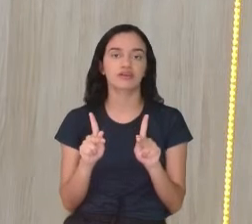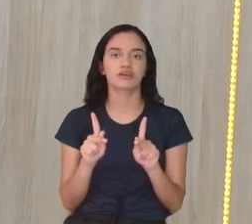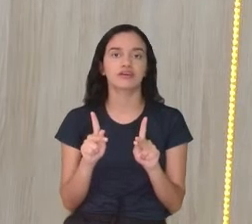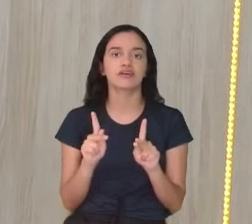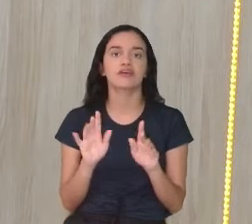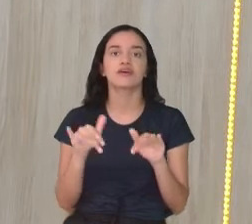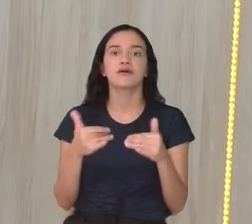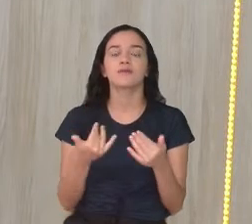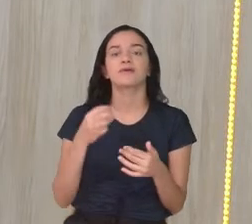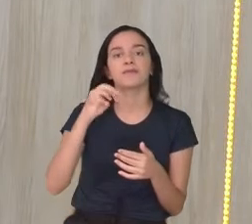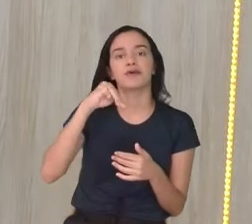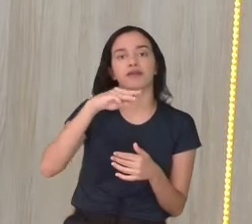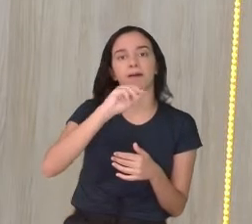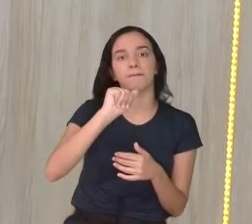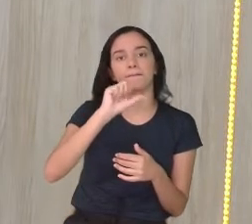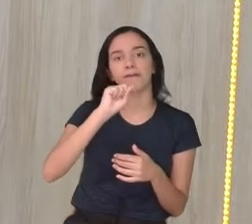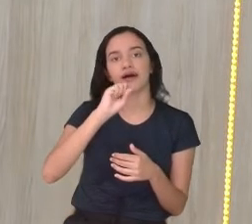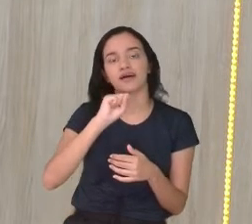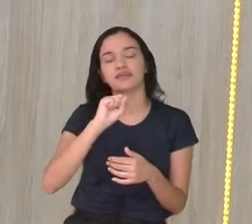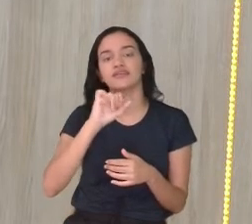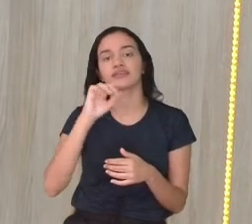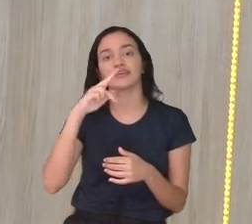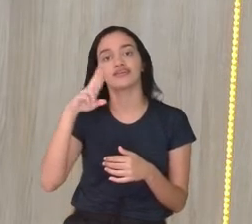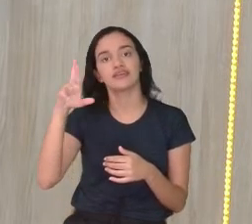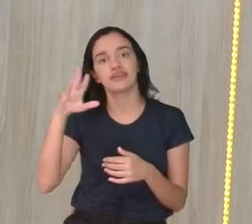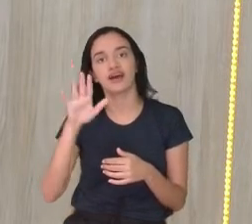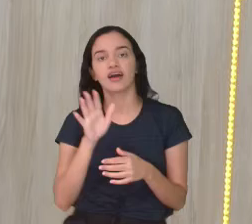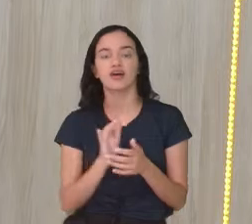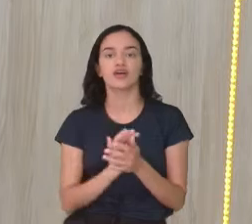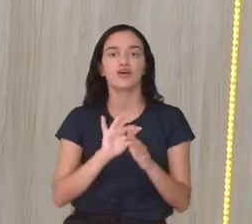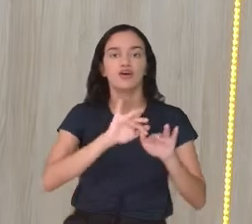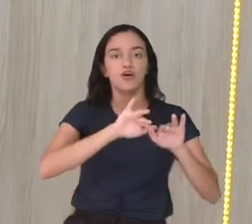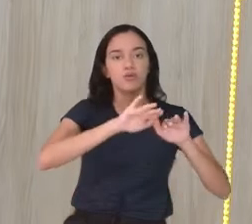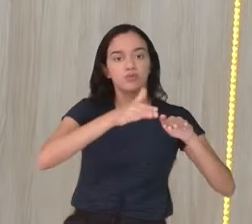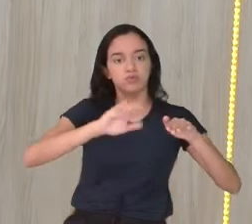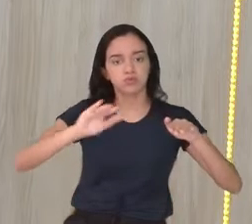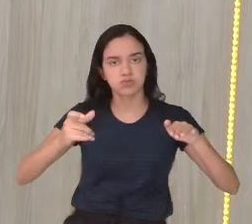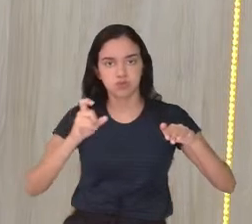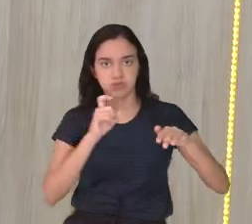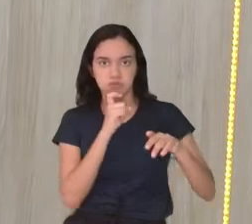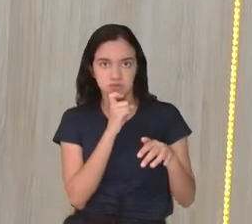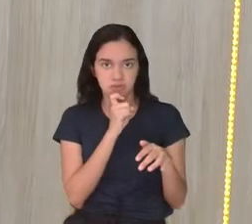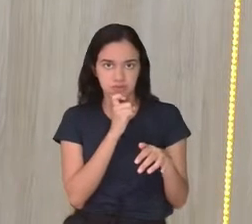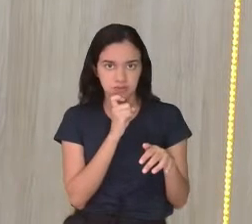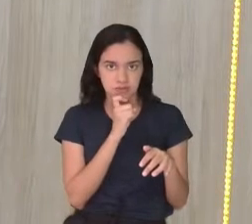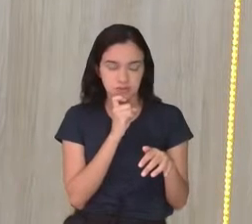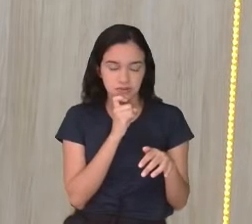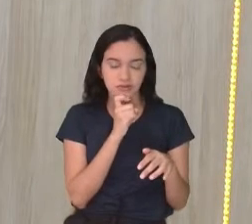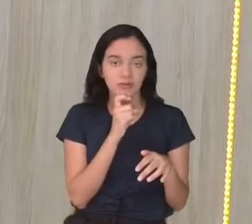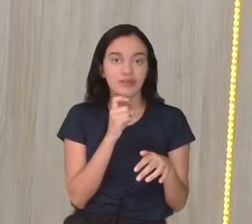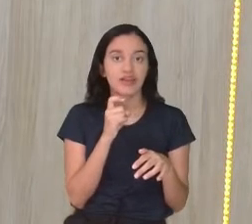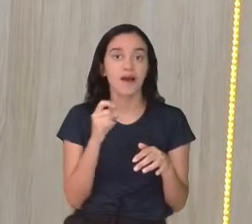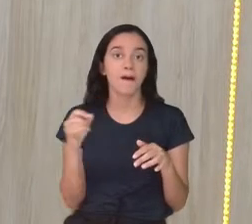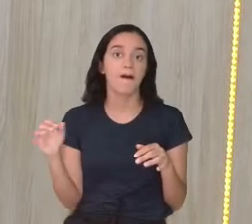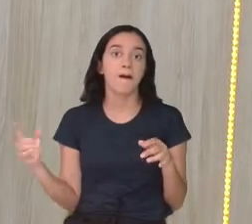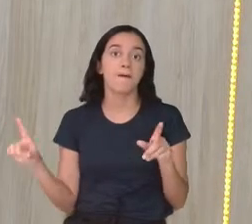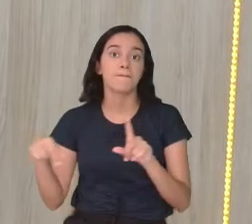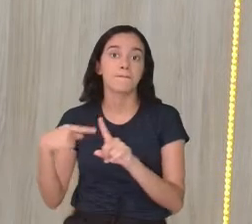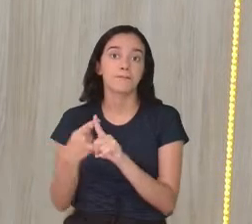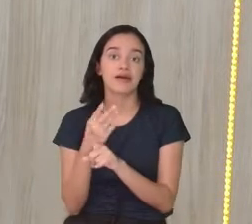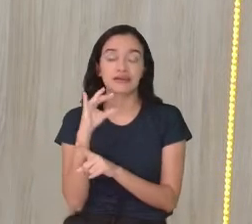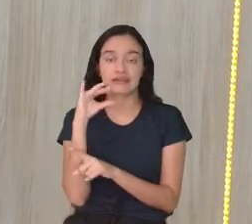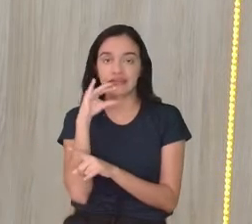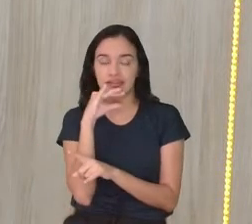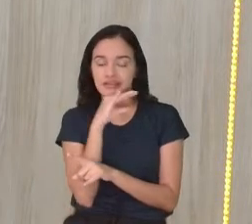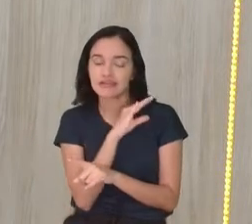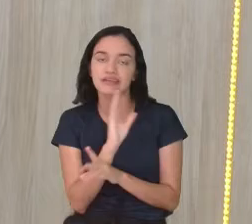as massas de ar úmidas, né? Aí tem aqui o continente mais quente, aí tem toda essa troca, trazendo aí